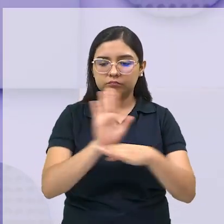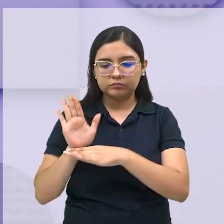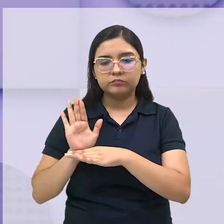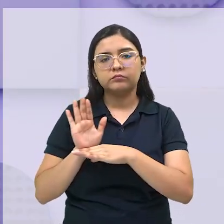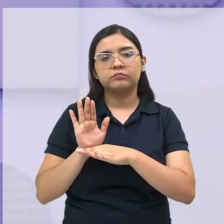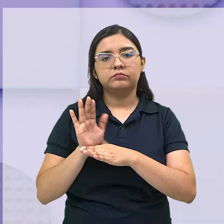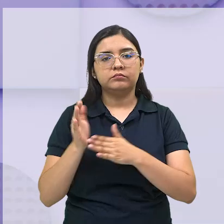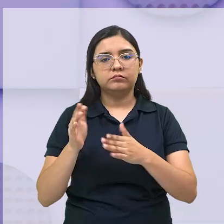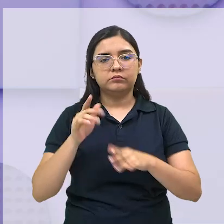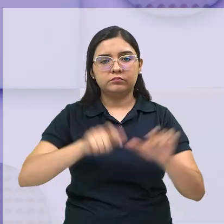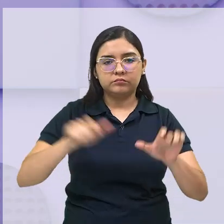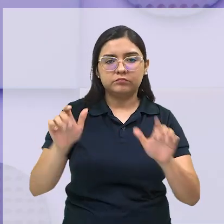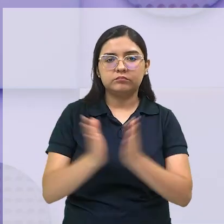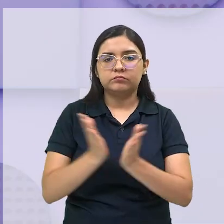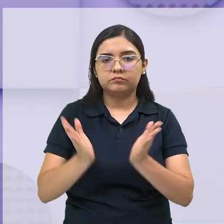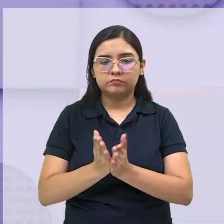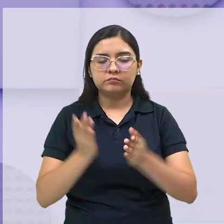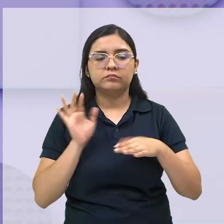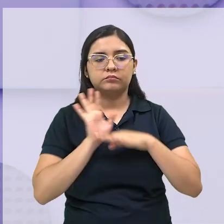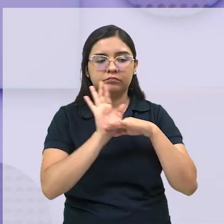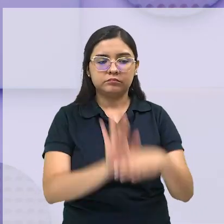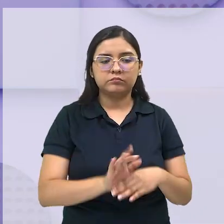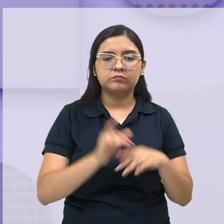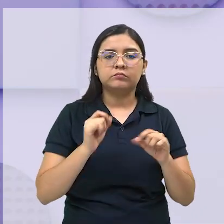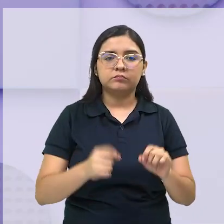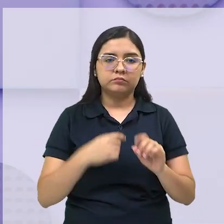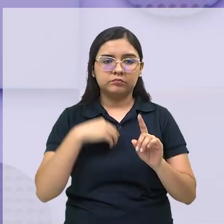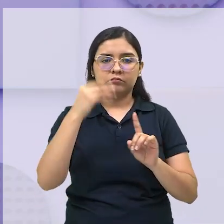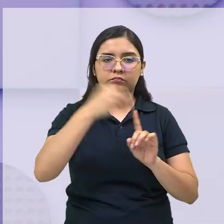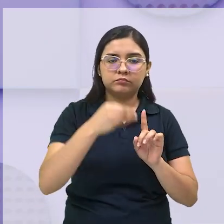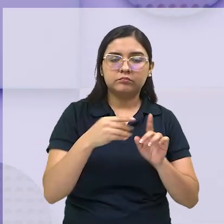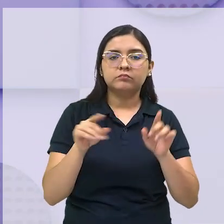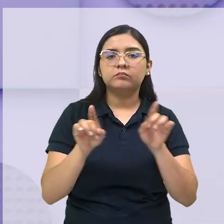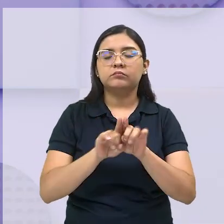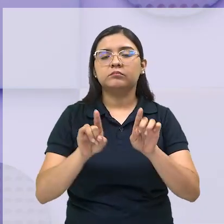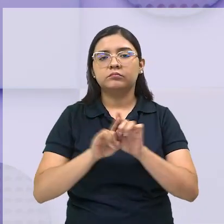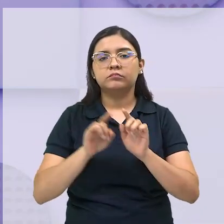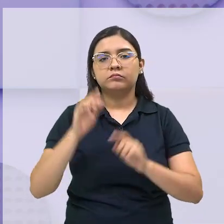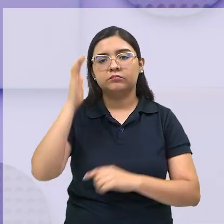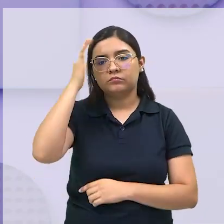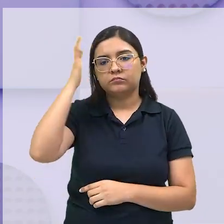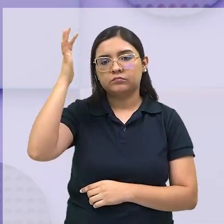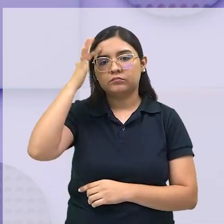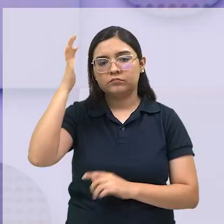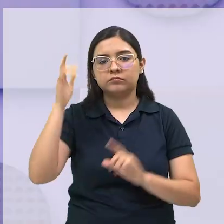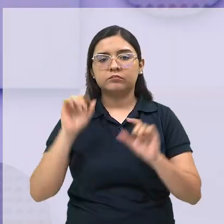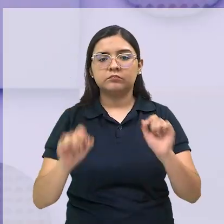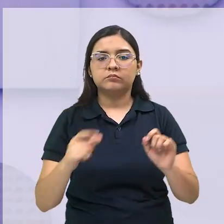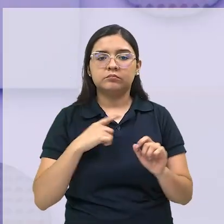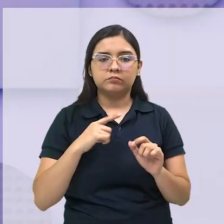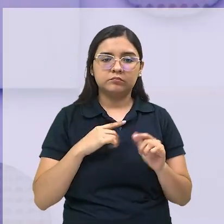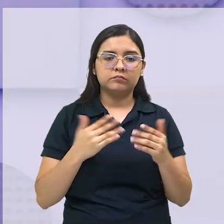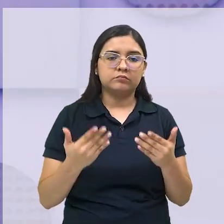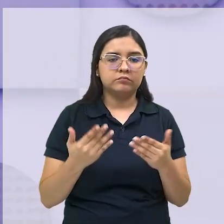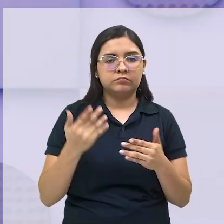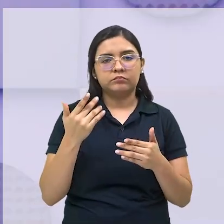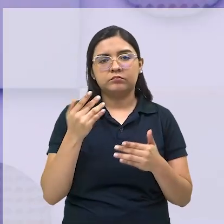pobres, seja na assistência aos mais vulneráveis, seja, de repente, na reflexão a situações limites, como a